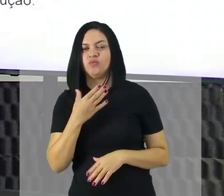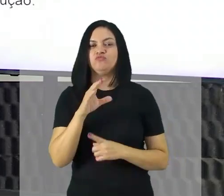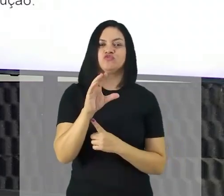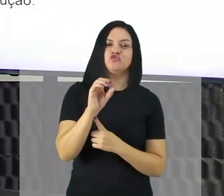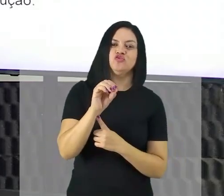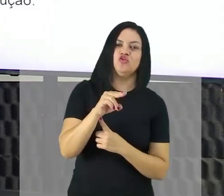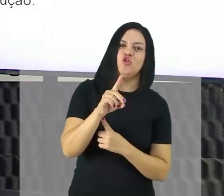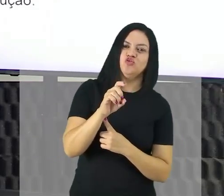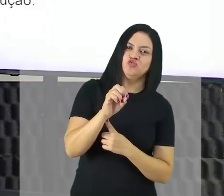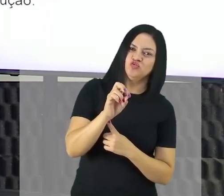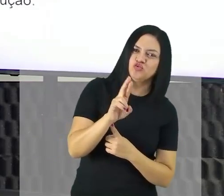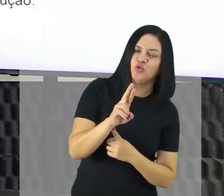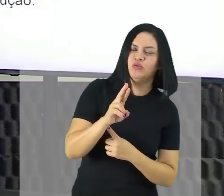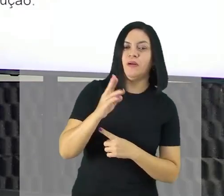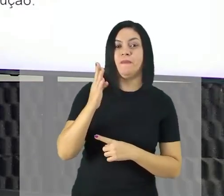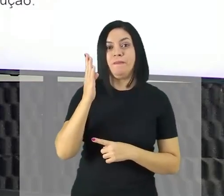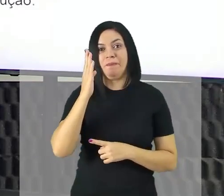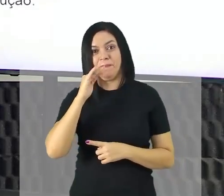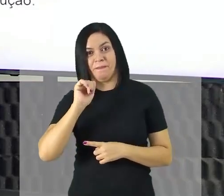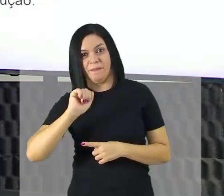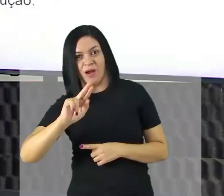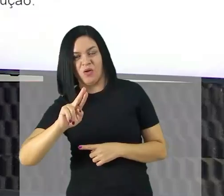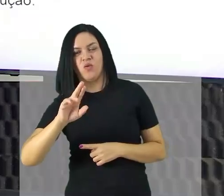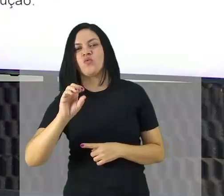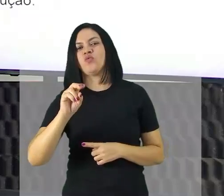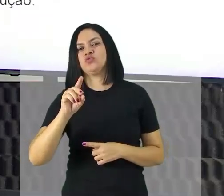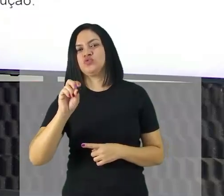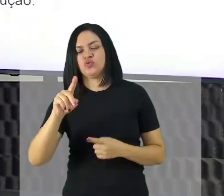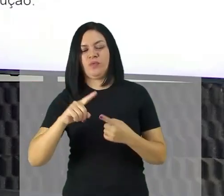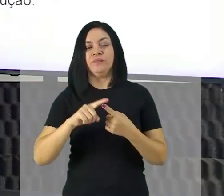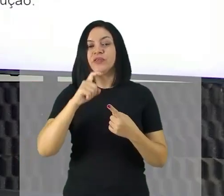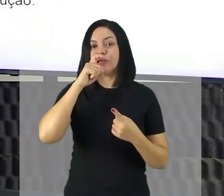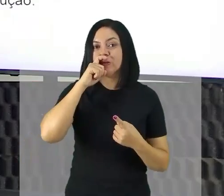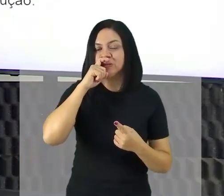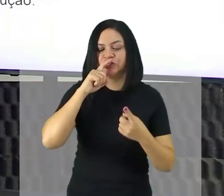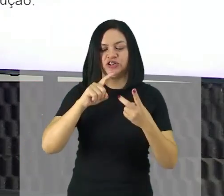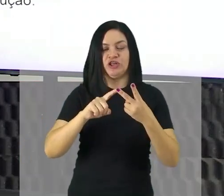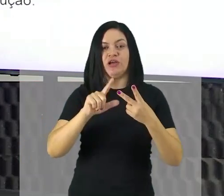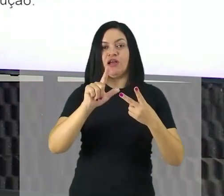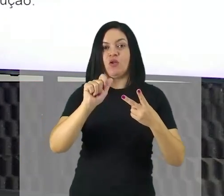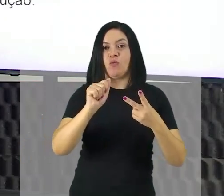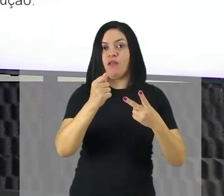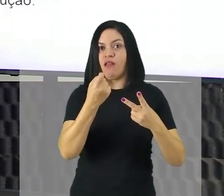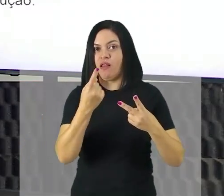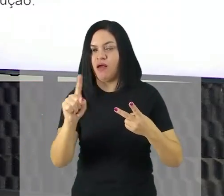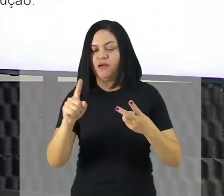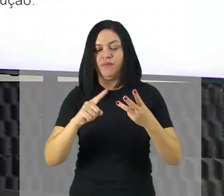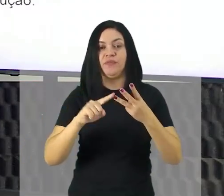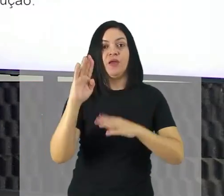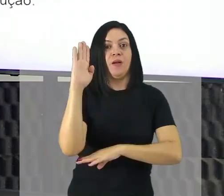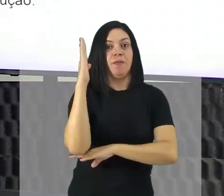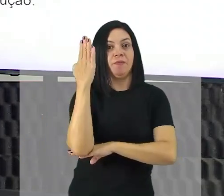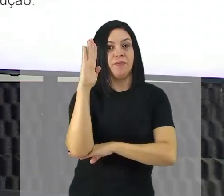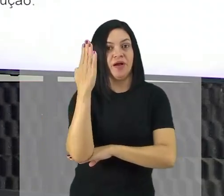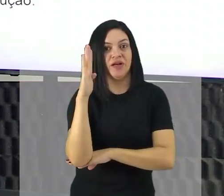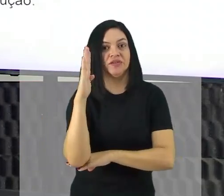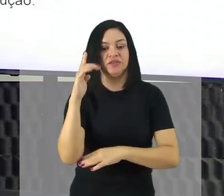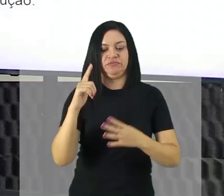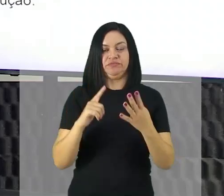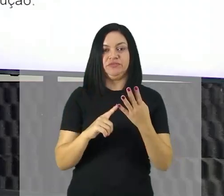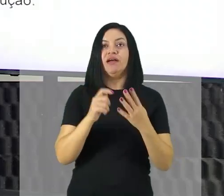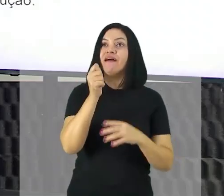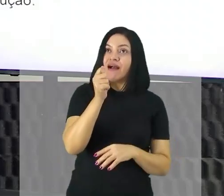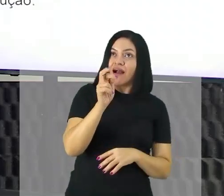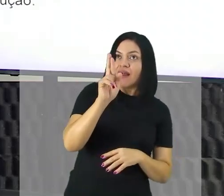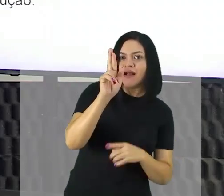condutores. Gelo, mau condutor. Lã é um mau condutor. Madeira é um mau condutor. O ar